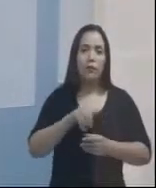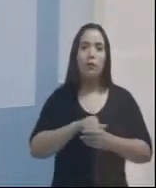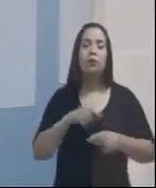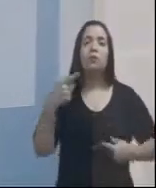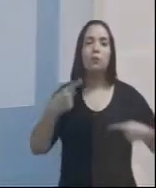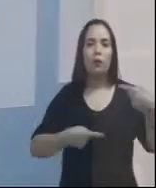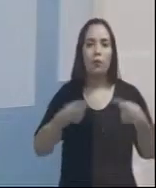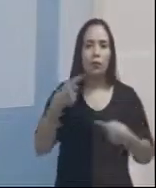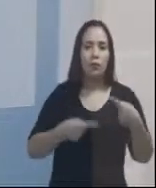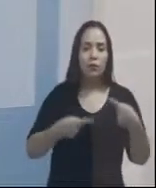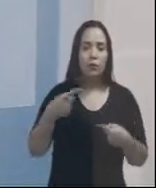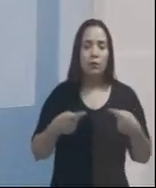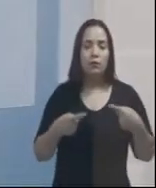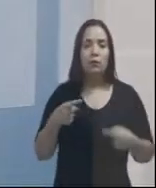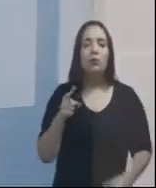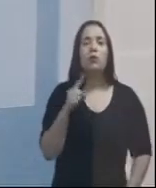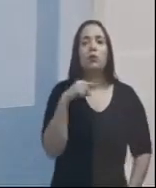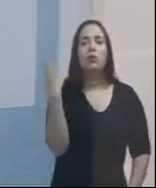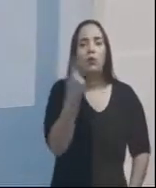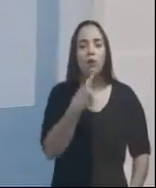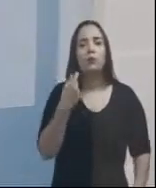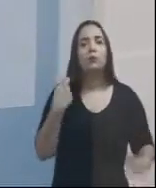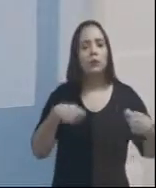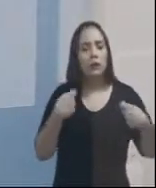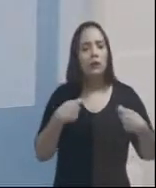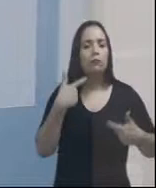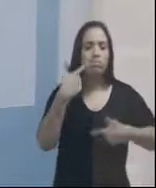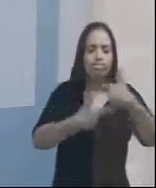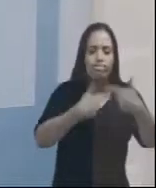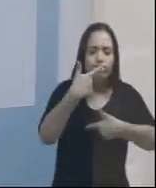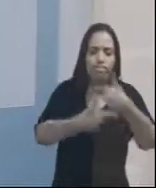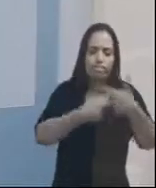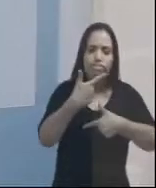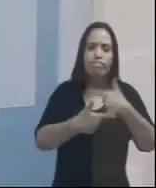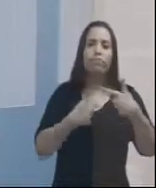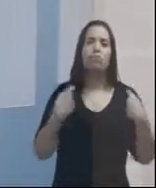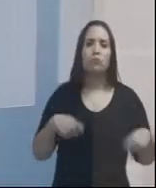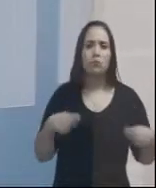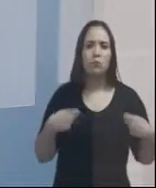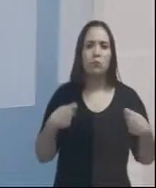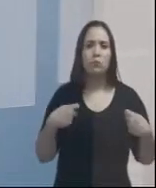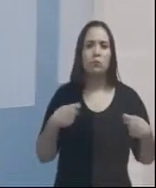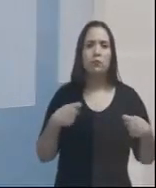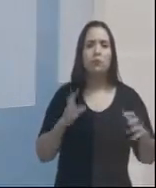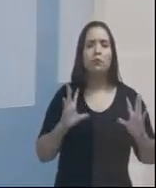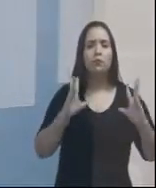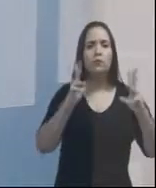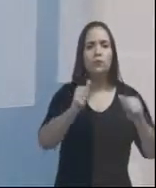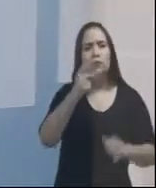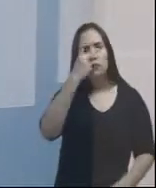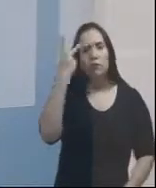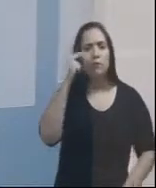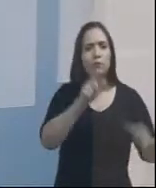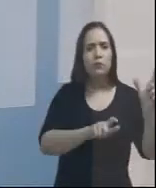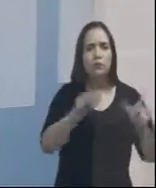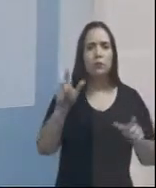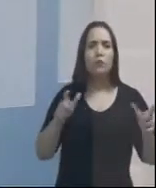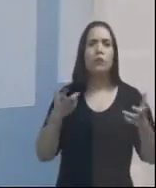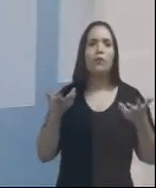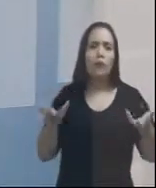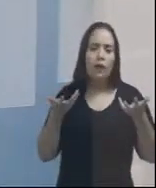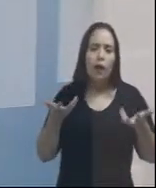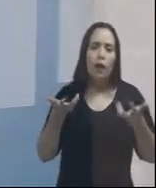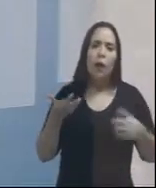a gente tem que se doar um pouco de si, né? todo cidadão, ele quer dar